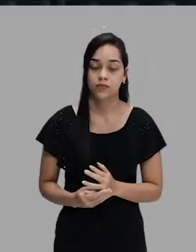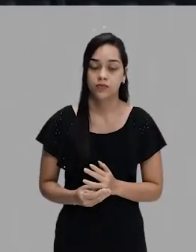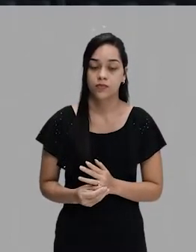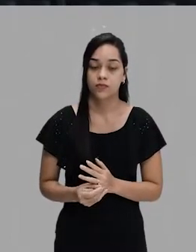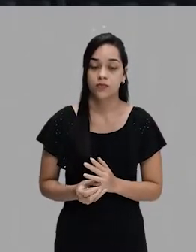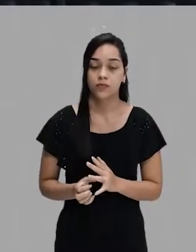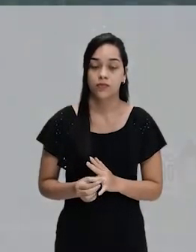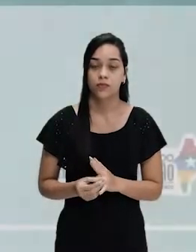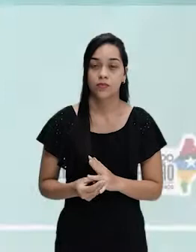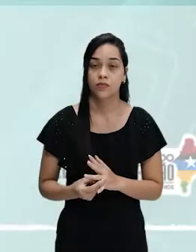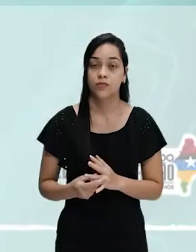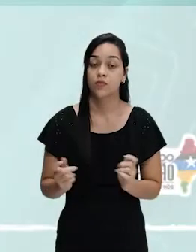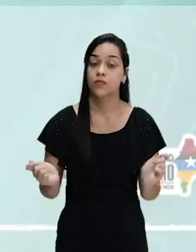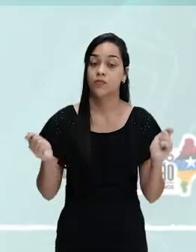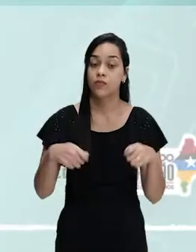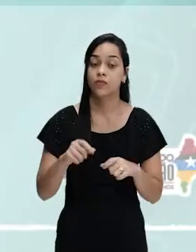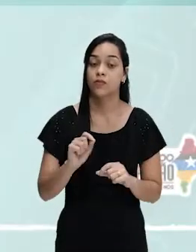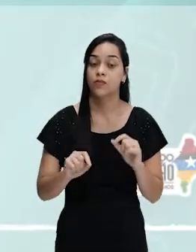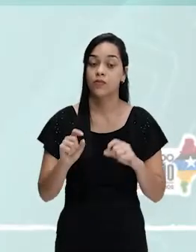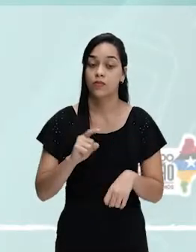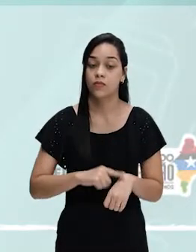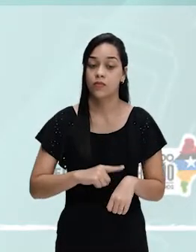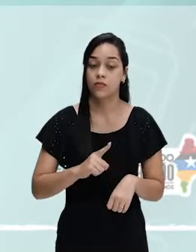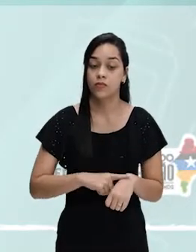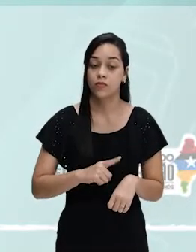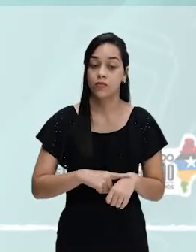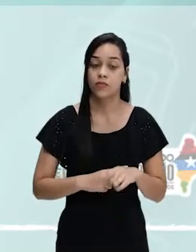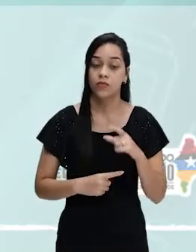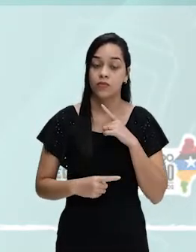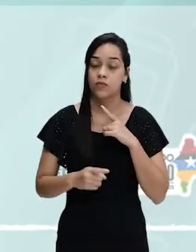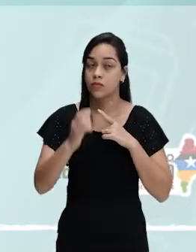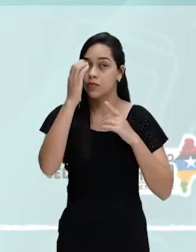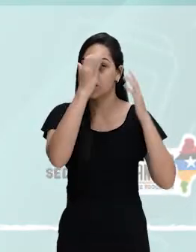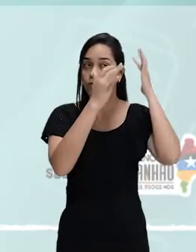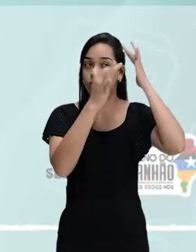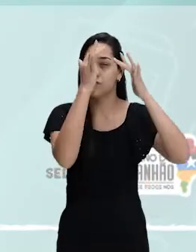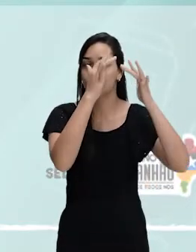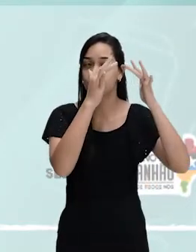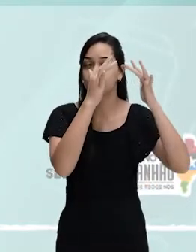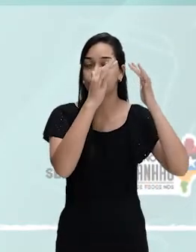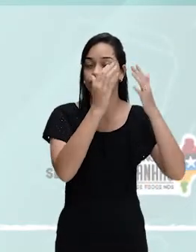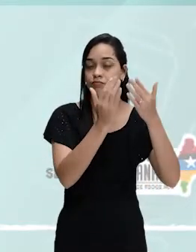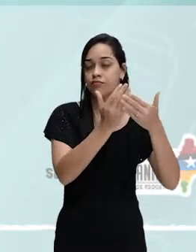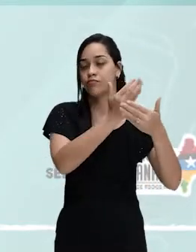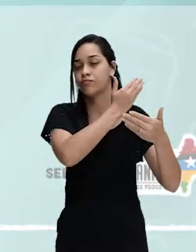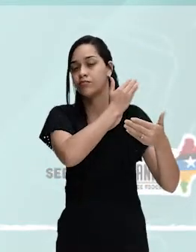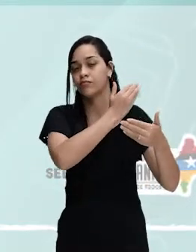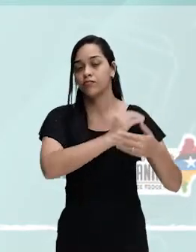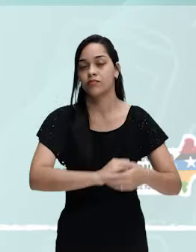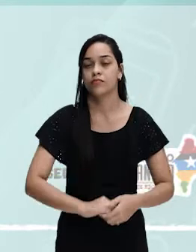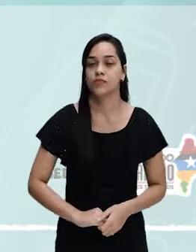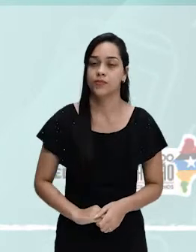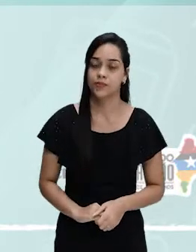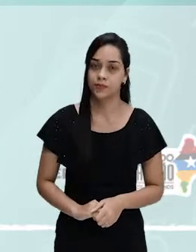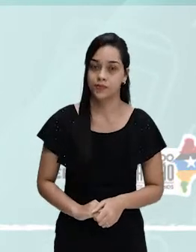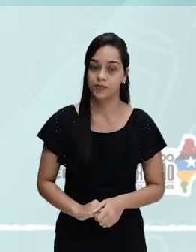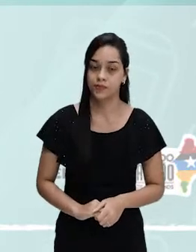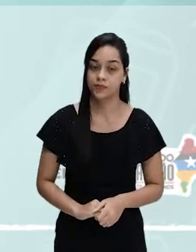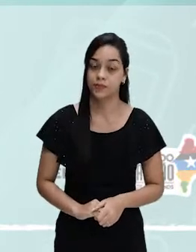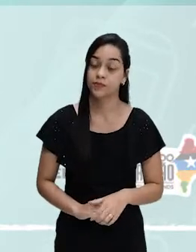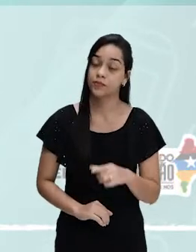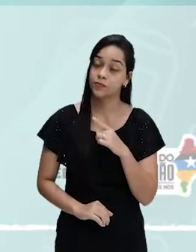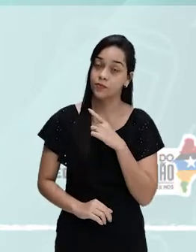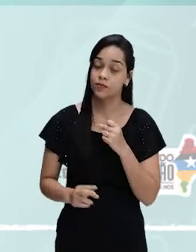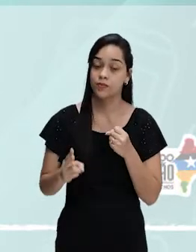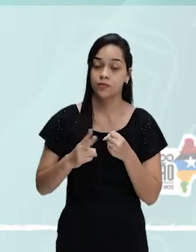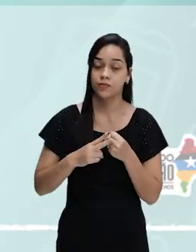É provável que o tempo faça a ilusão recuar. Eu tenho